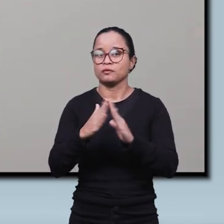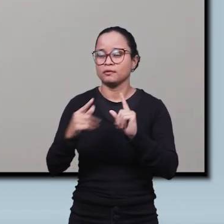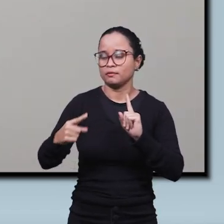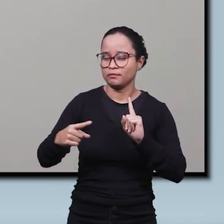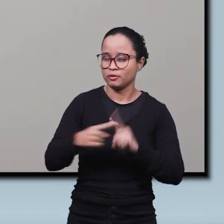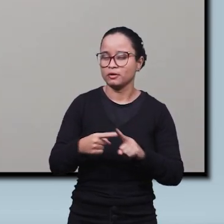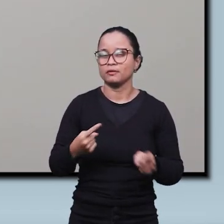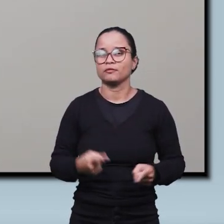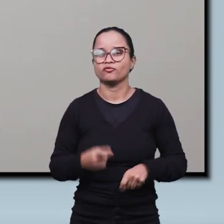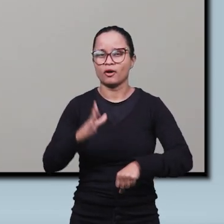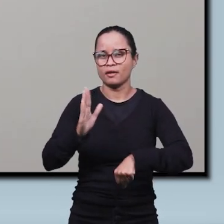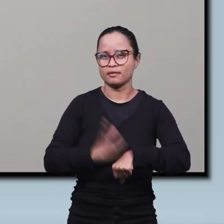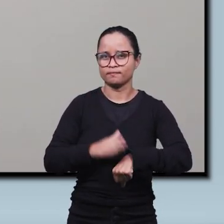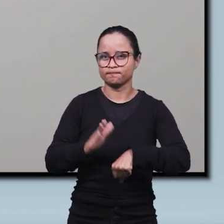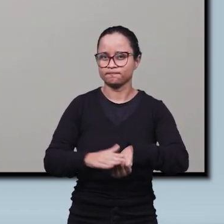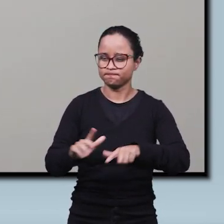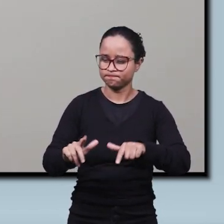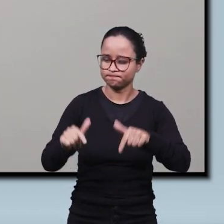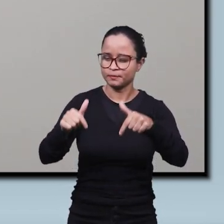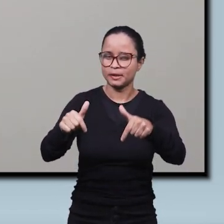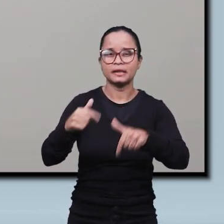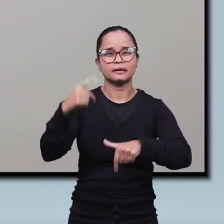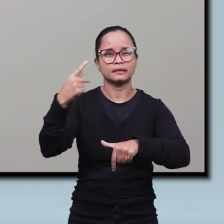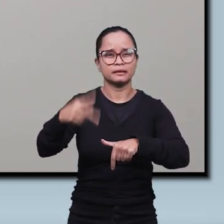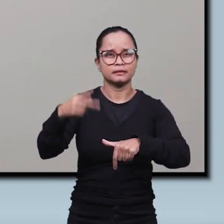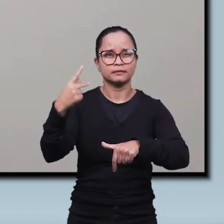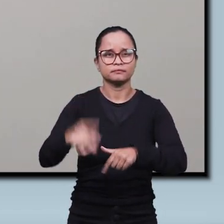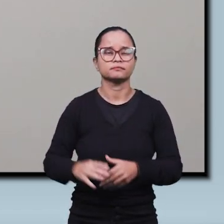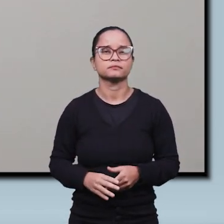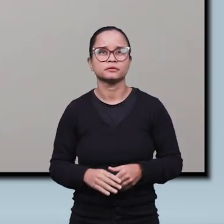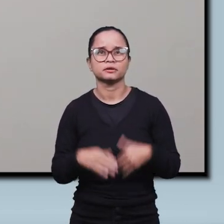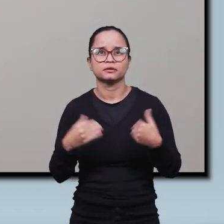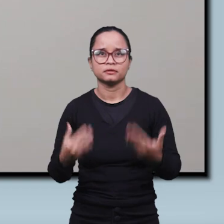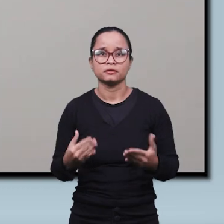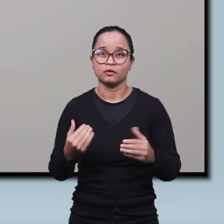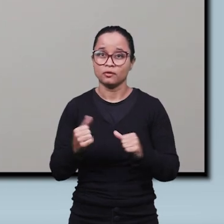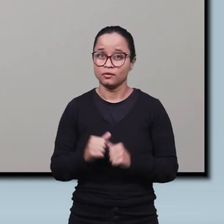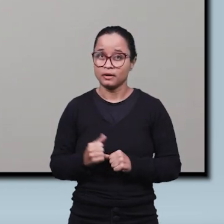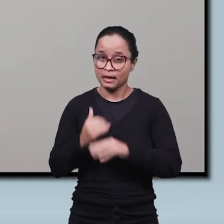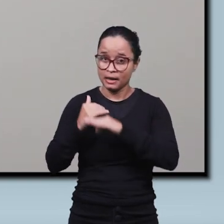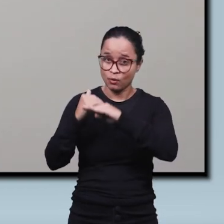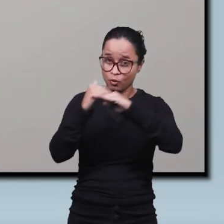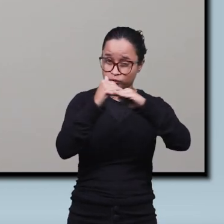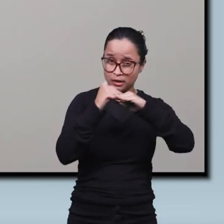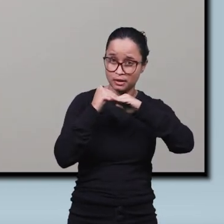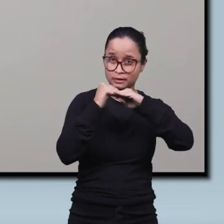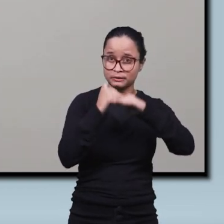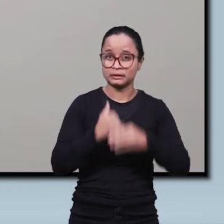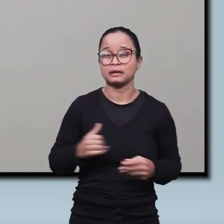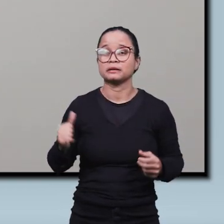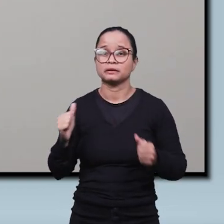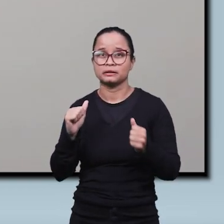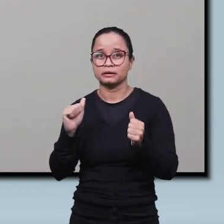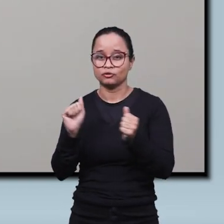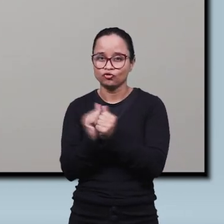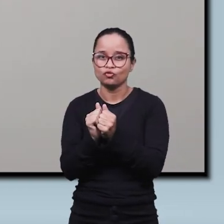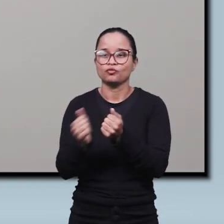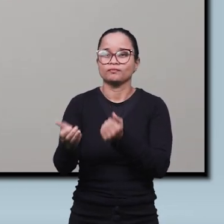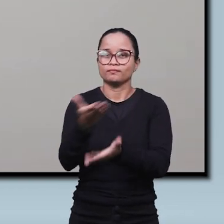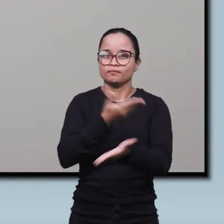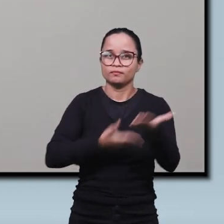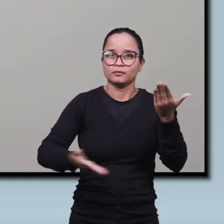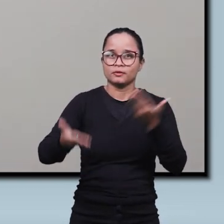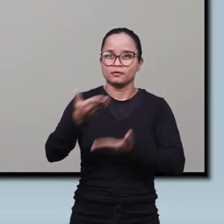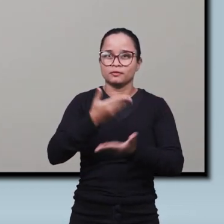essa autonomia, essa independência, a igualdade, né, de estar sendo participante